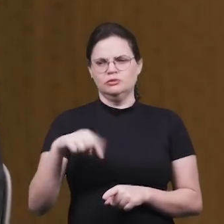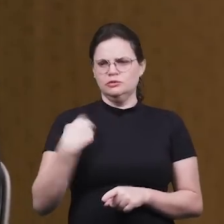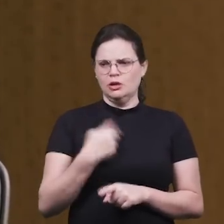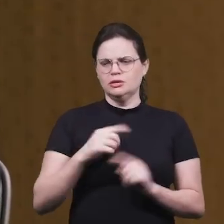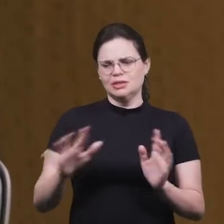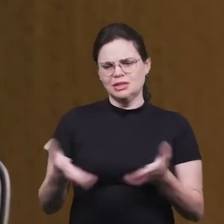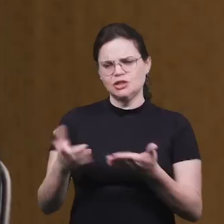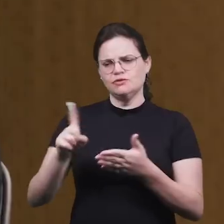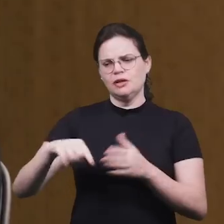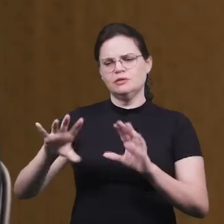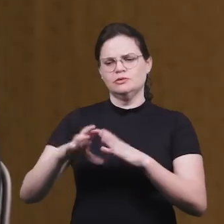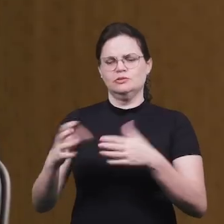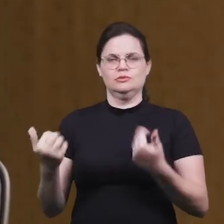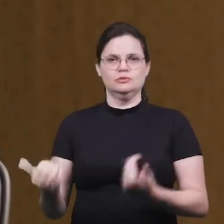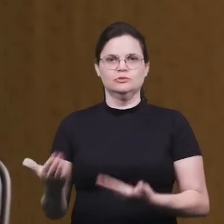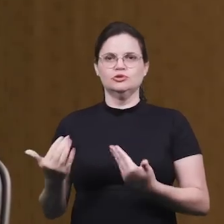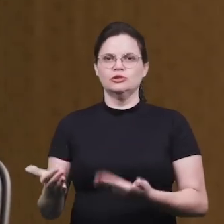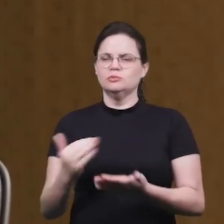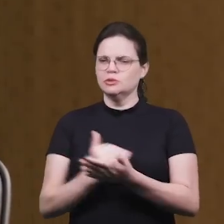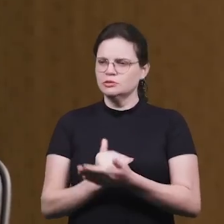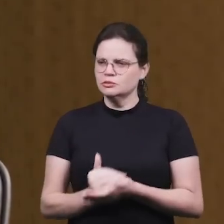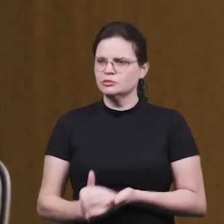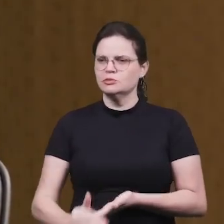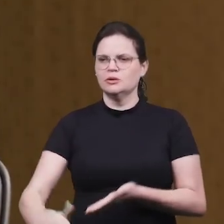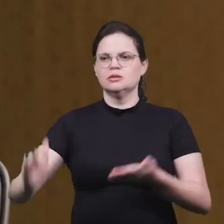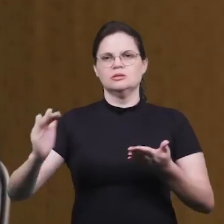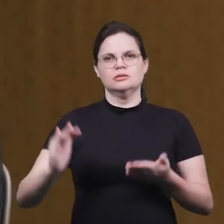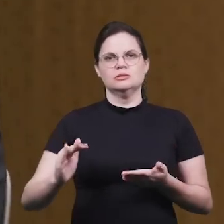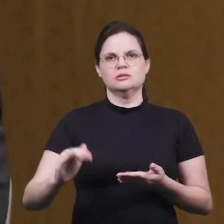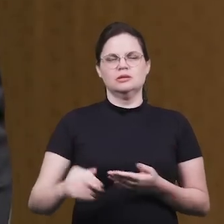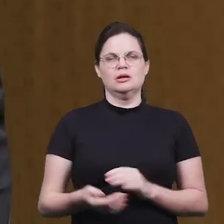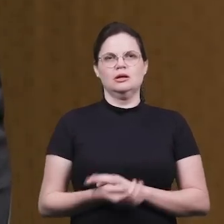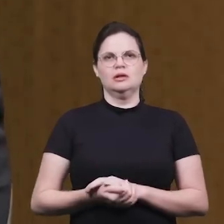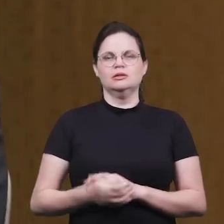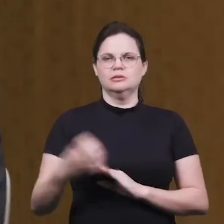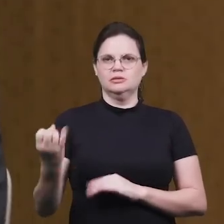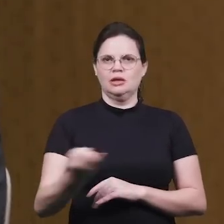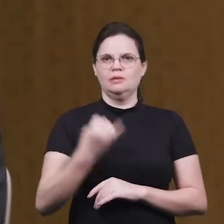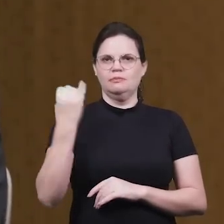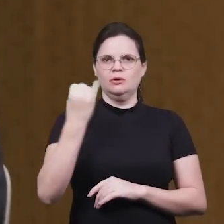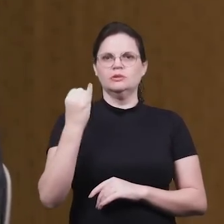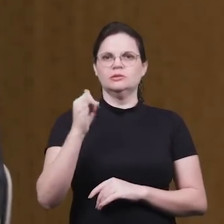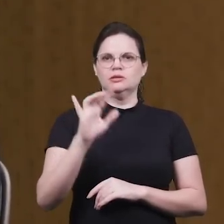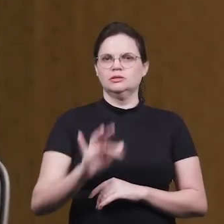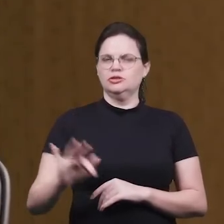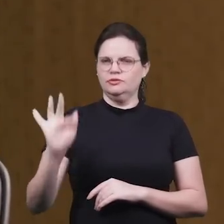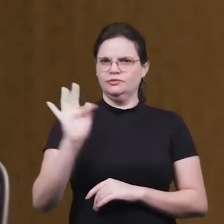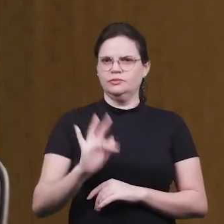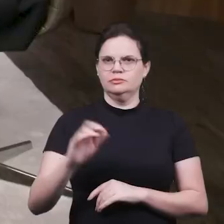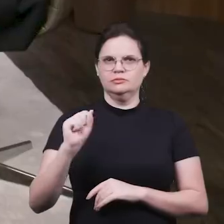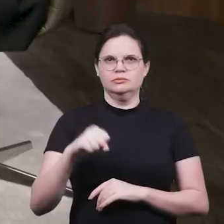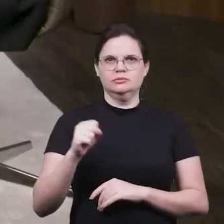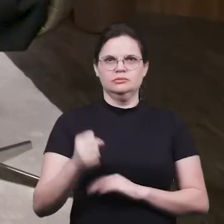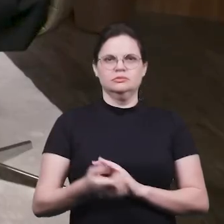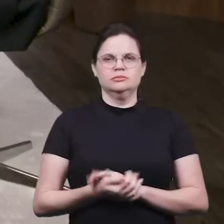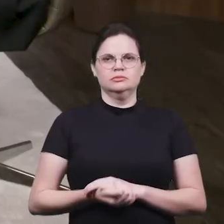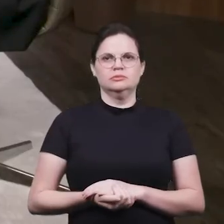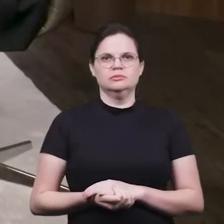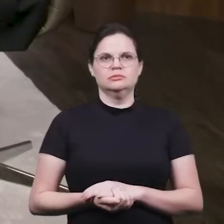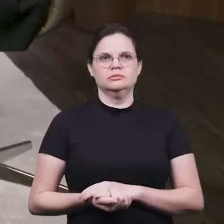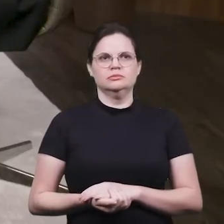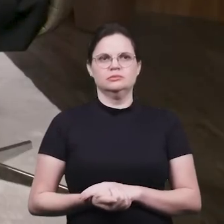jovens a não pularem esse degrau importante como o ensino superior. É realmente um